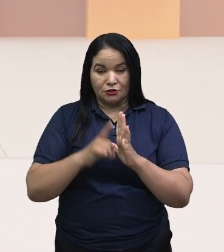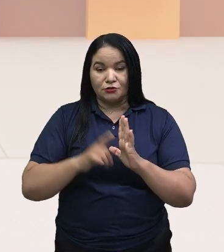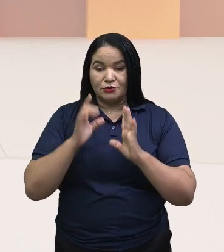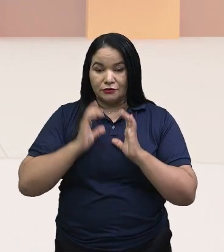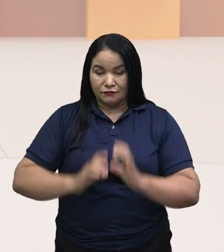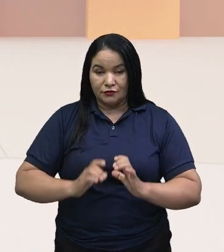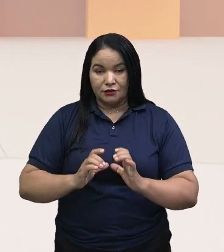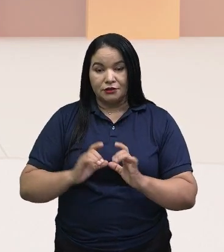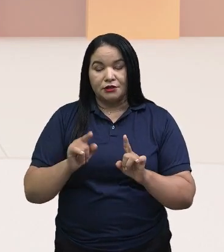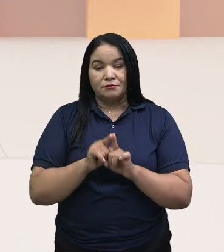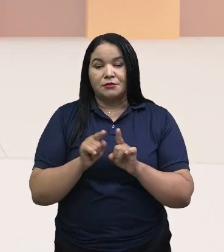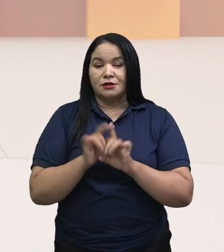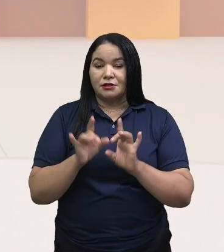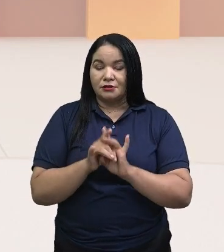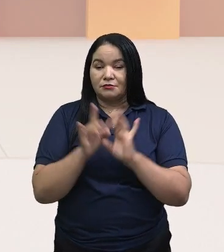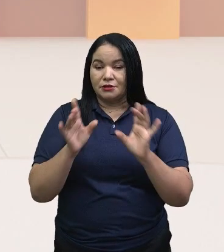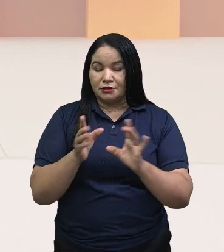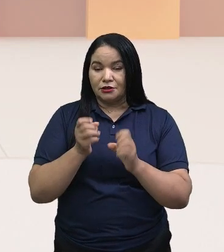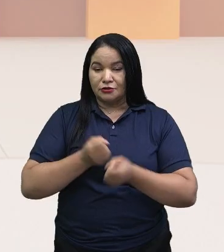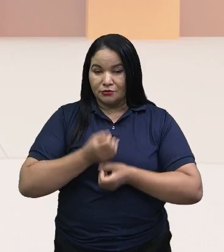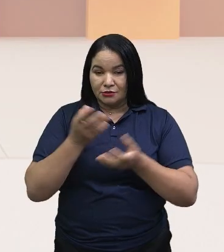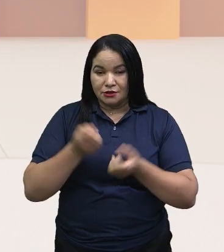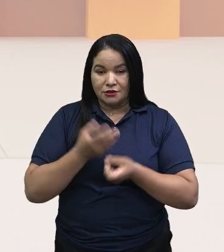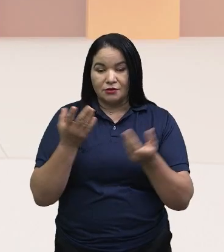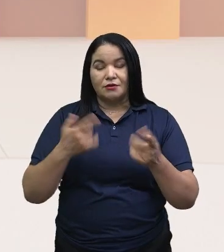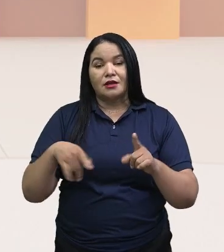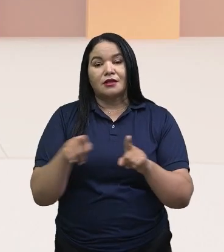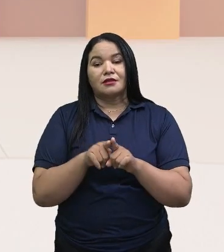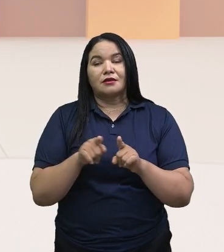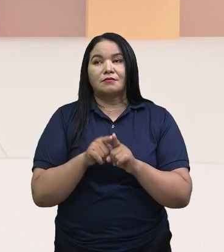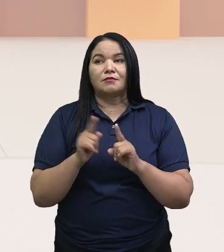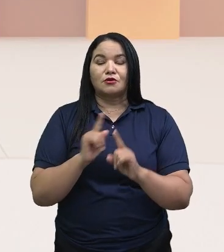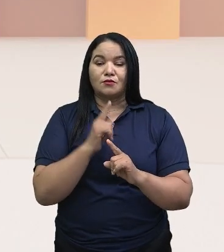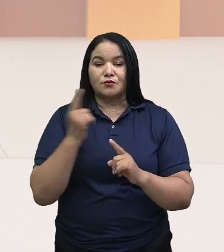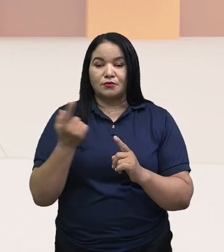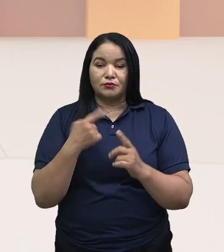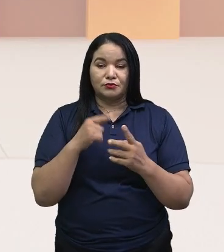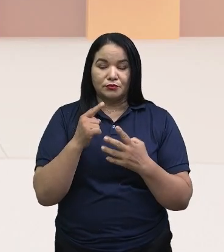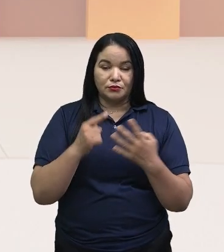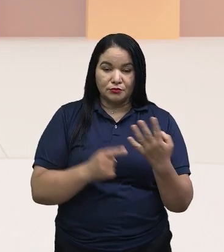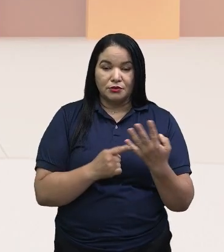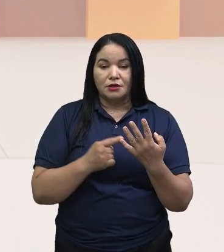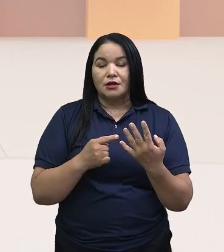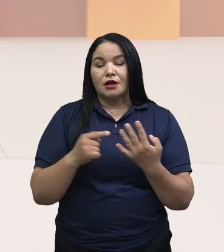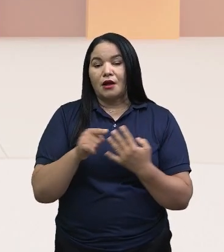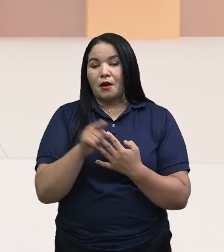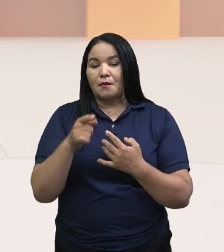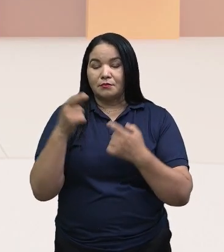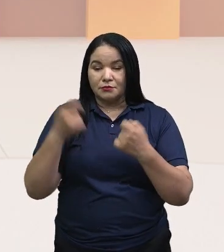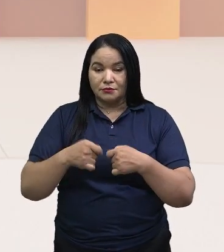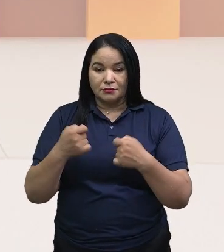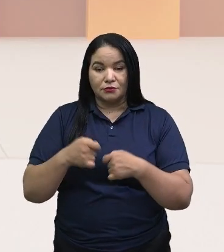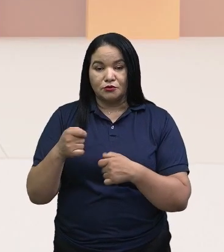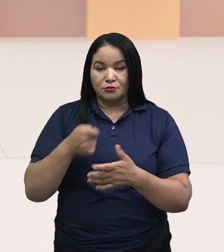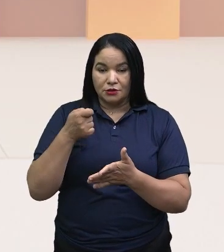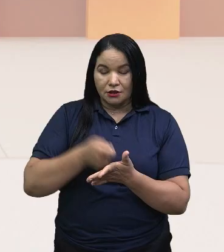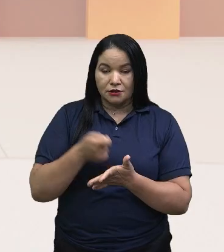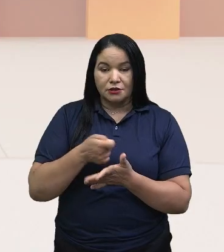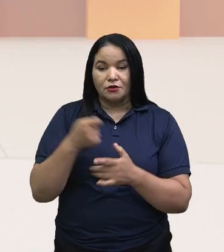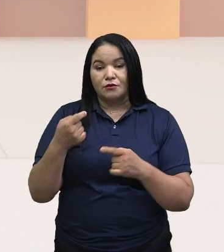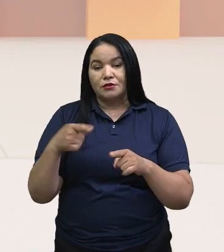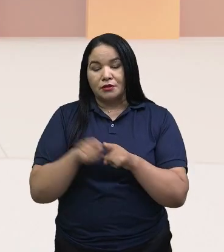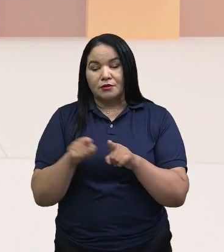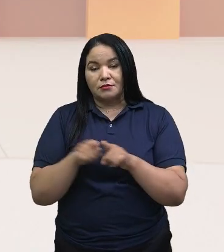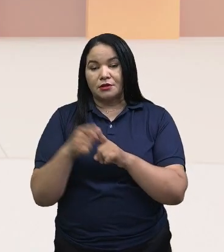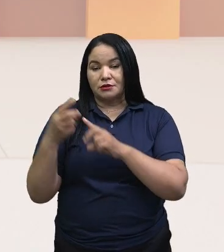da liberdade de expressão, das questões dos direitos e deveres dos cidadãos, assim